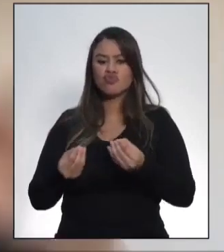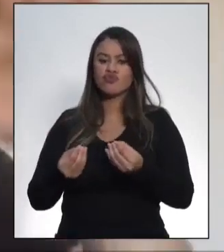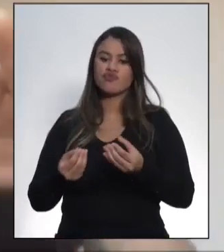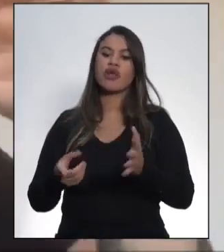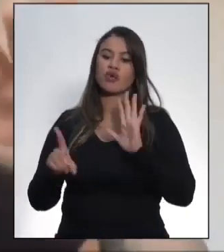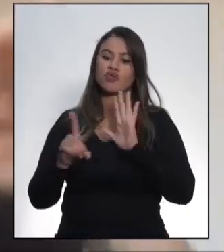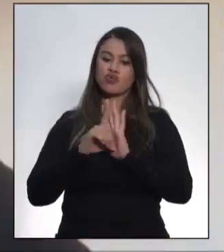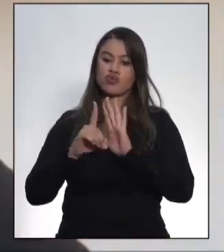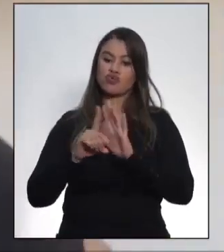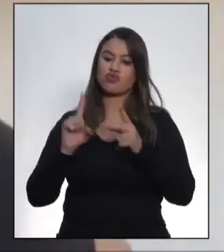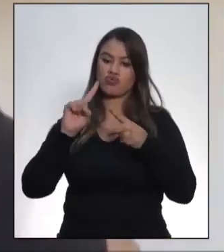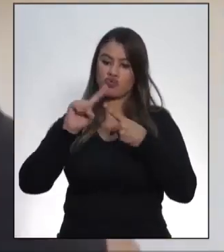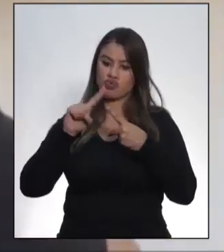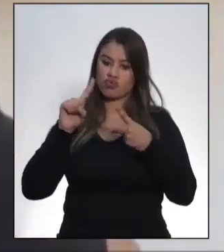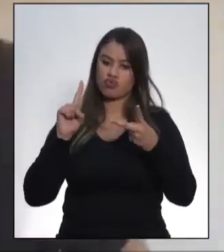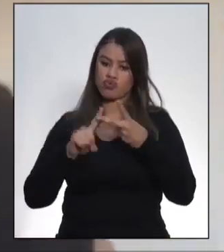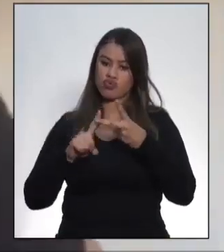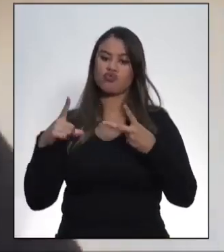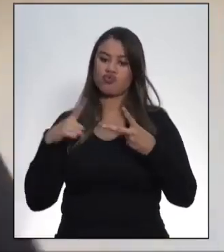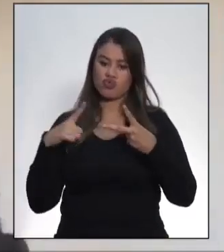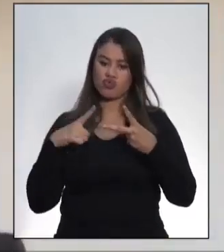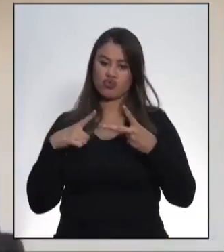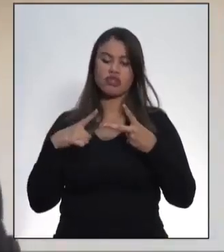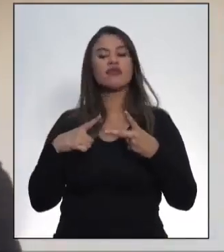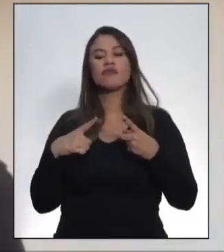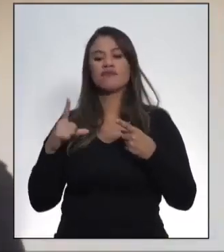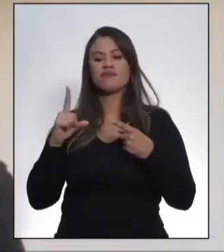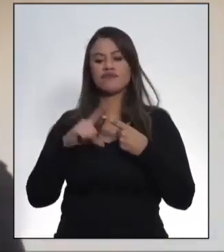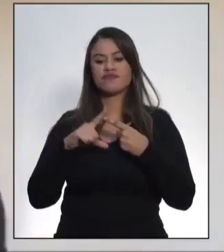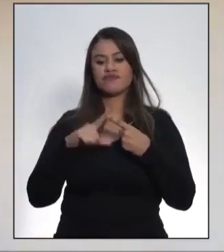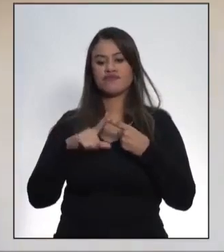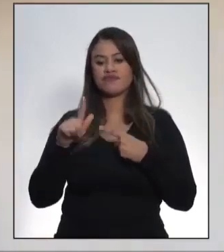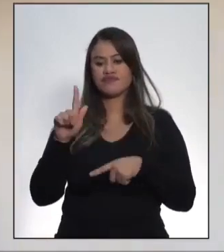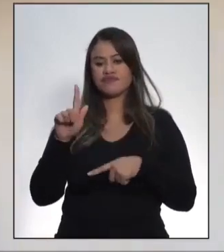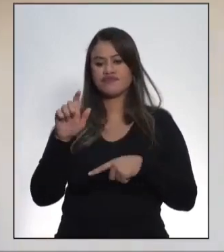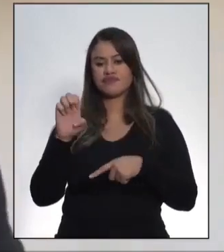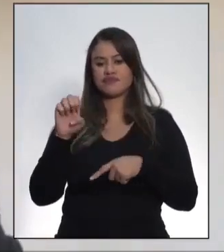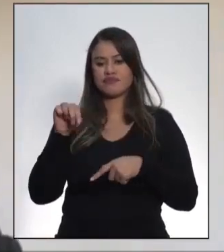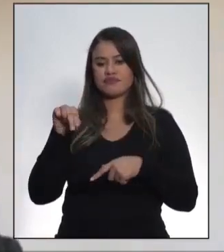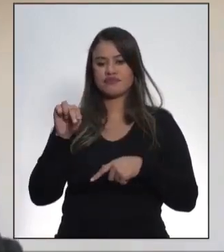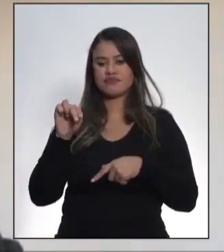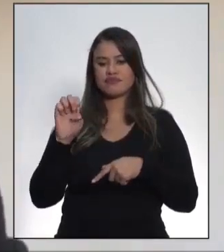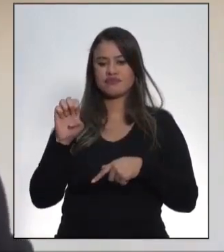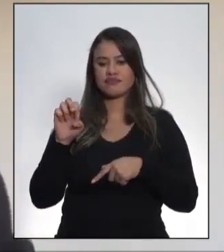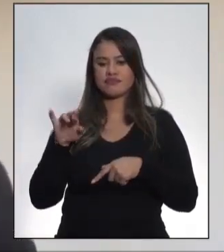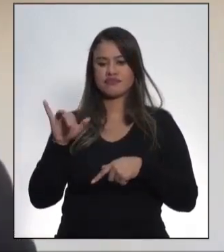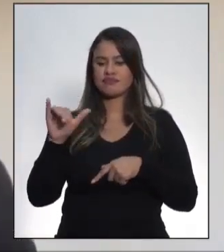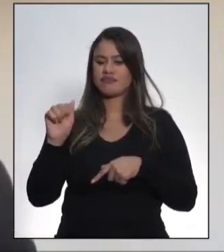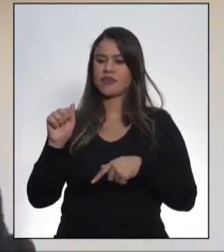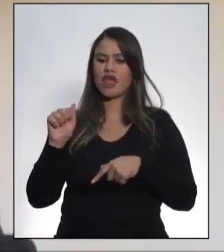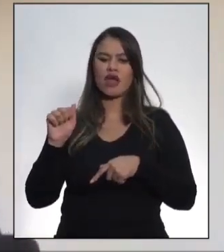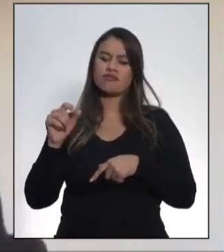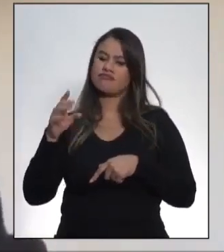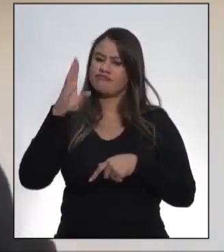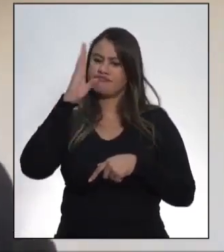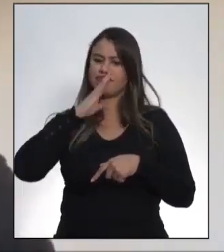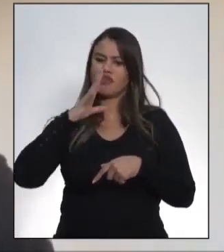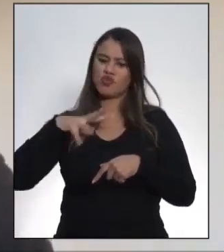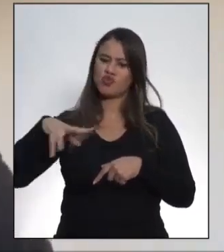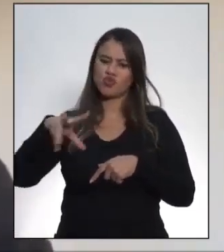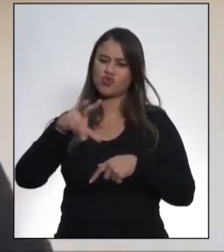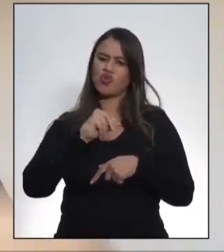divide em dois tipos. A documentação que é genérica e que é mais ou menos a mesma para o país inteiro, para qualquer tipo